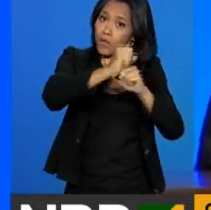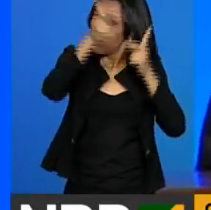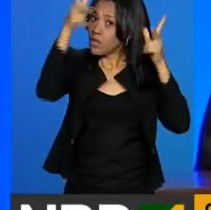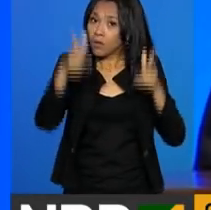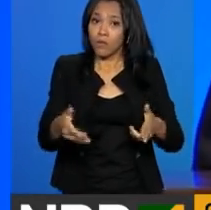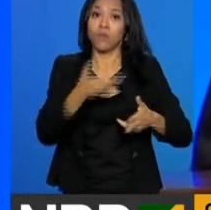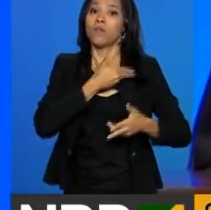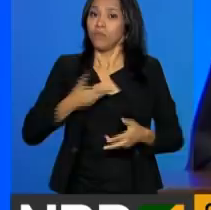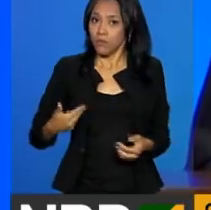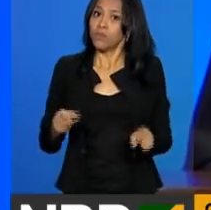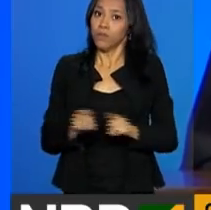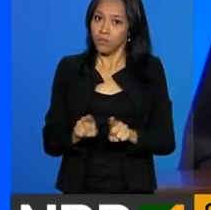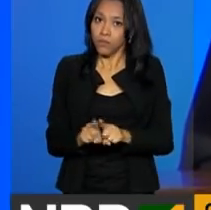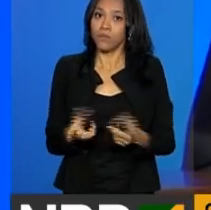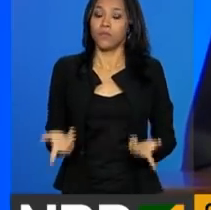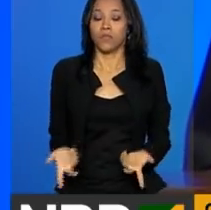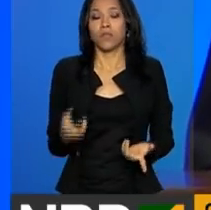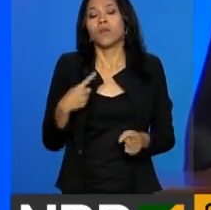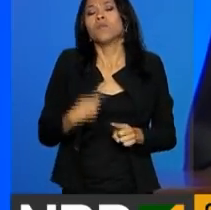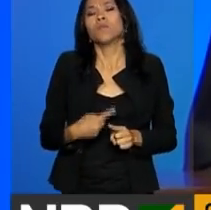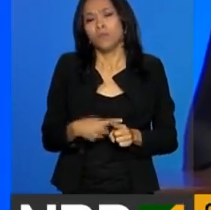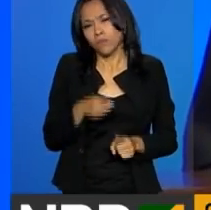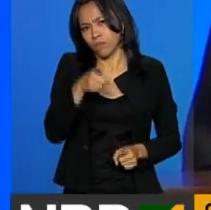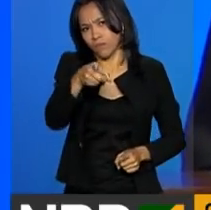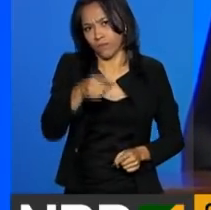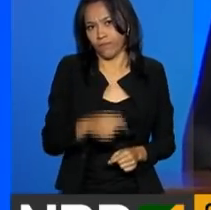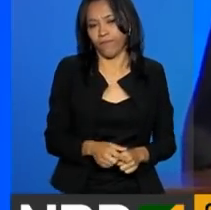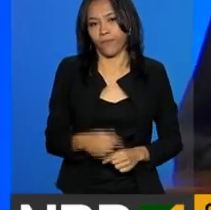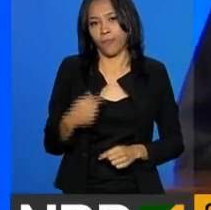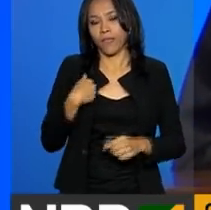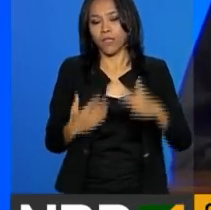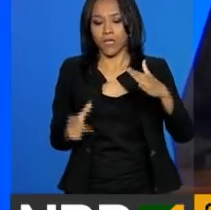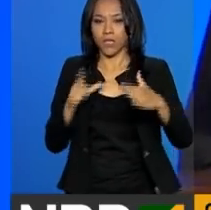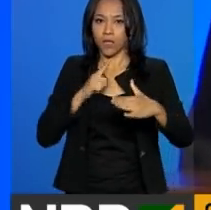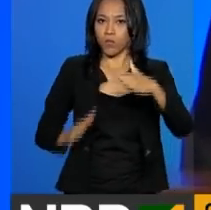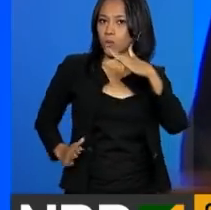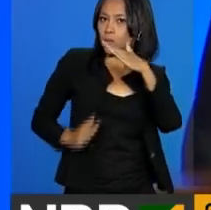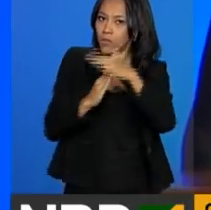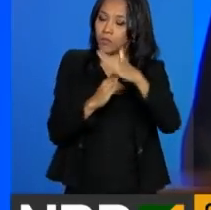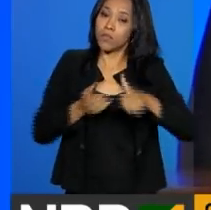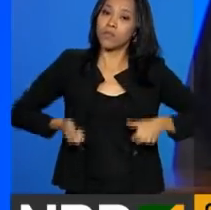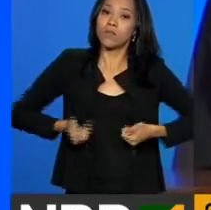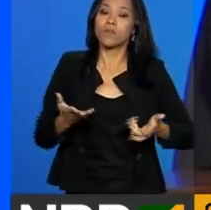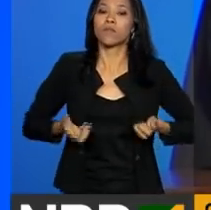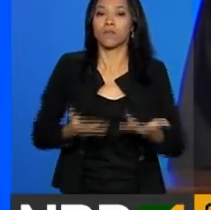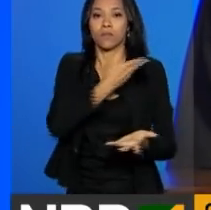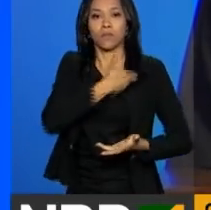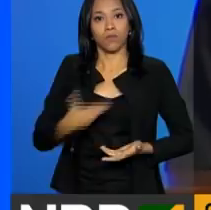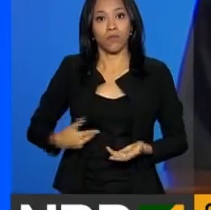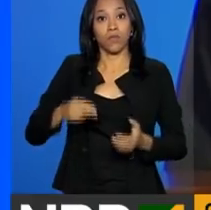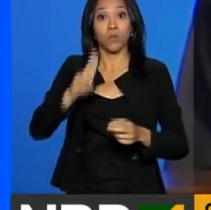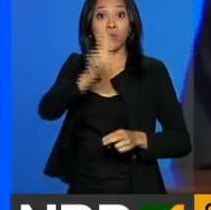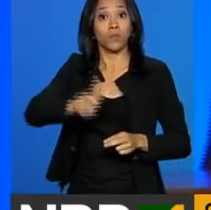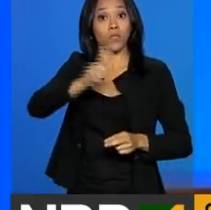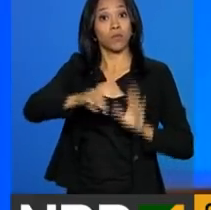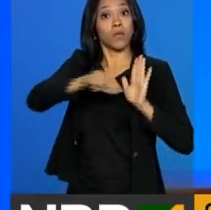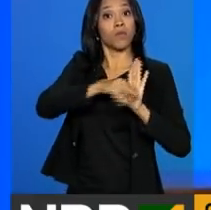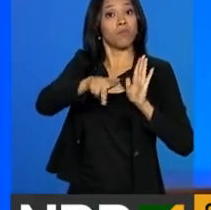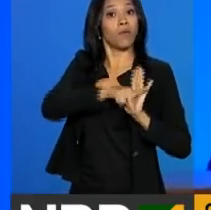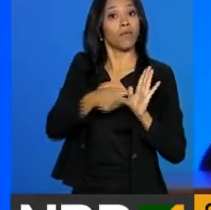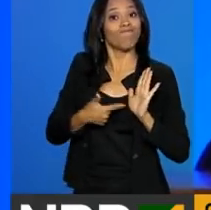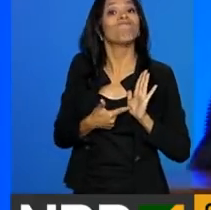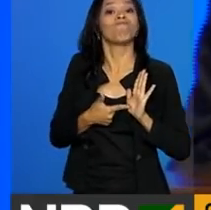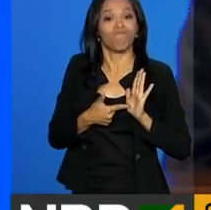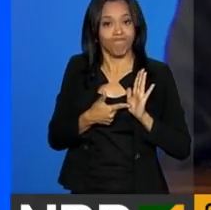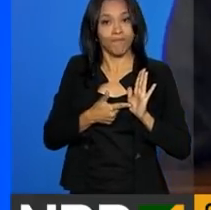mesma coisa você é porque você é nós fixamos um teto para os gastos públicos por emenda à constituição para dar